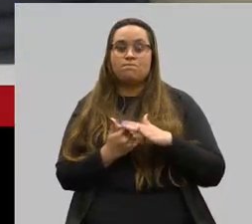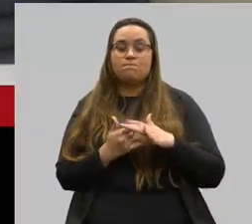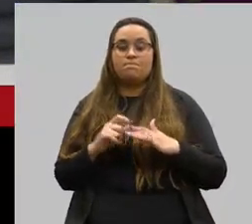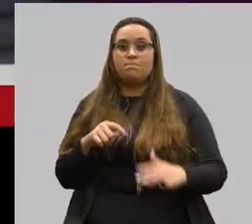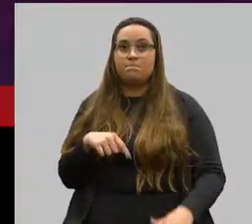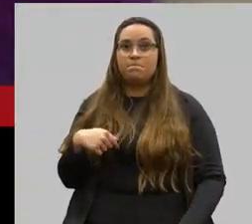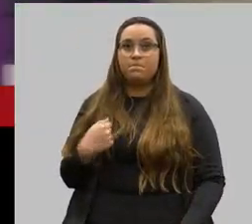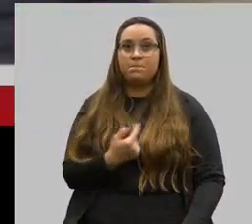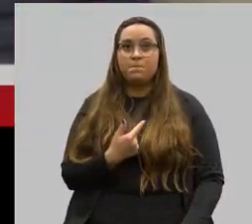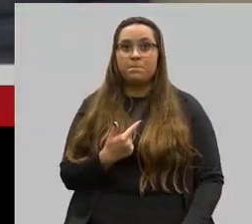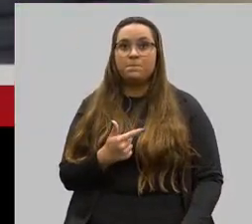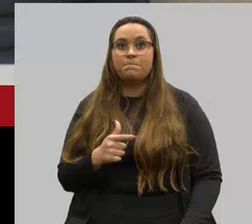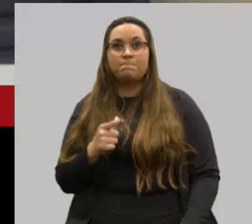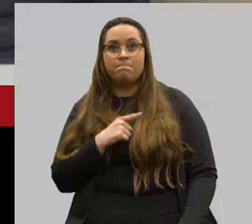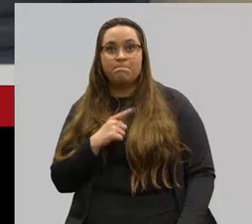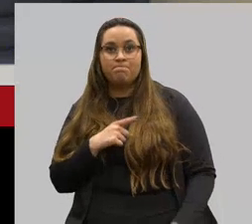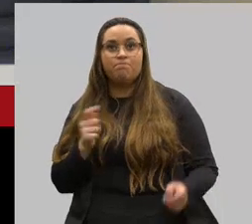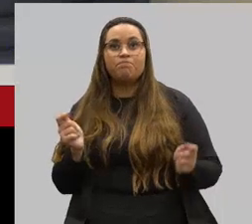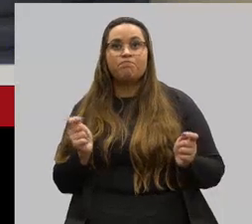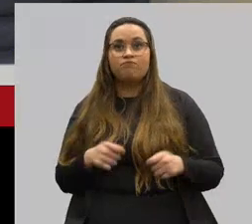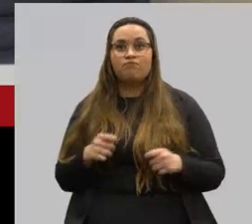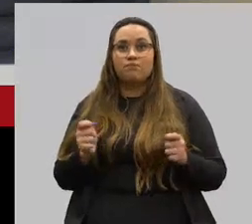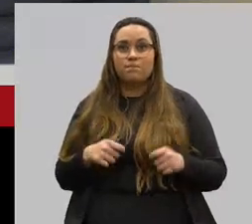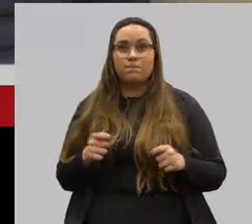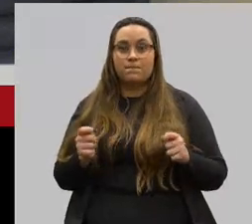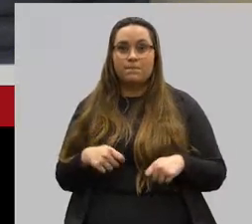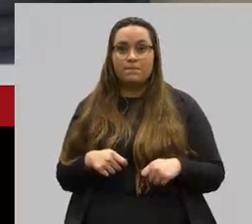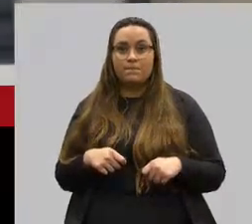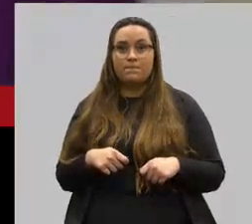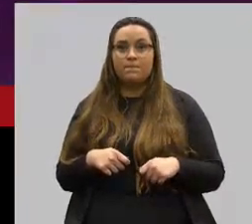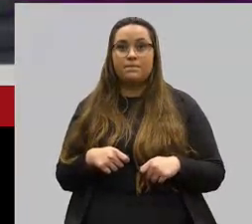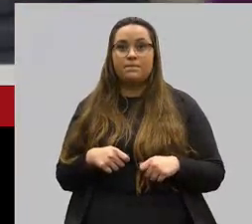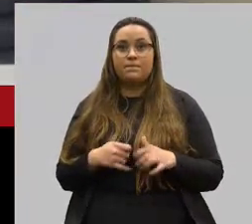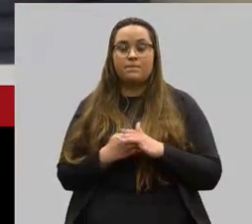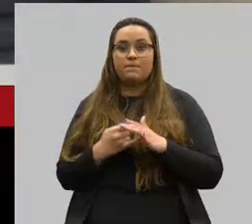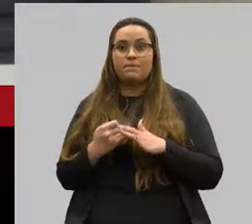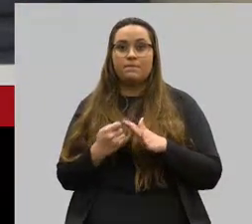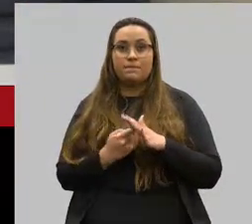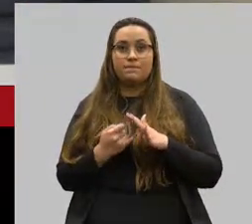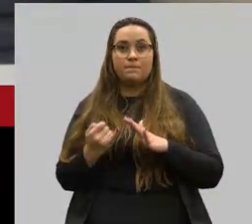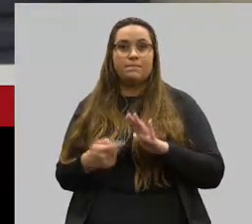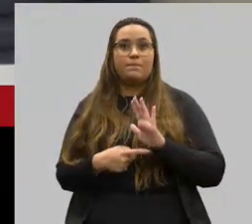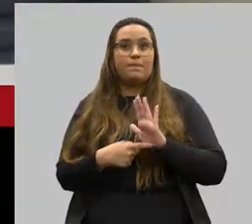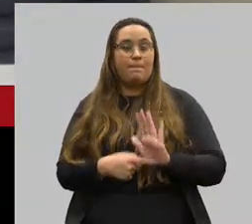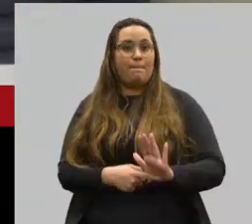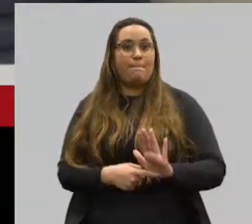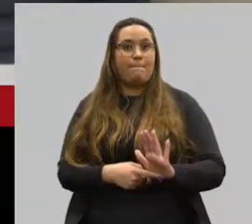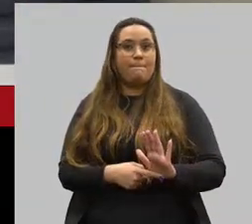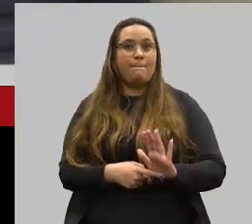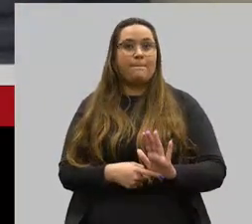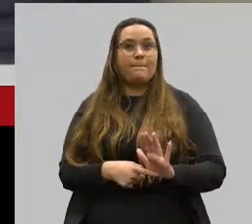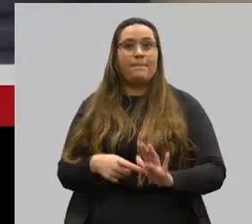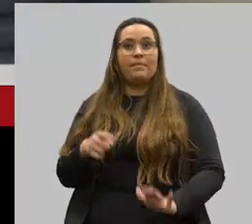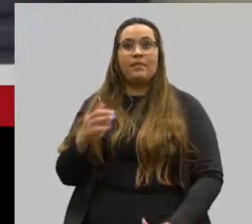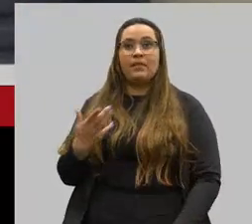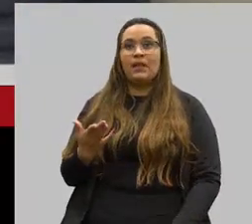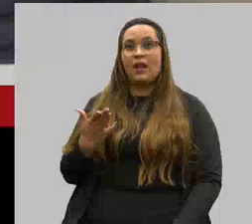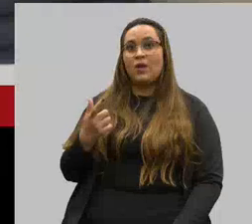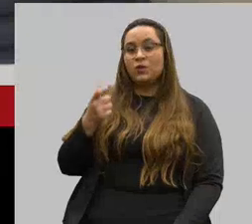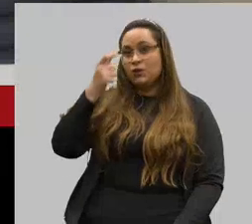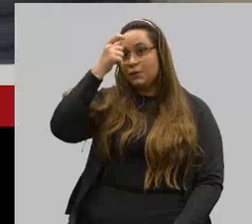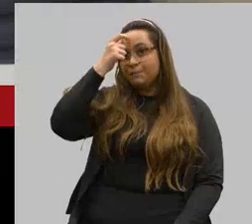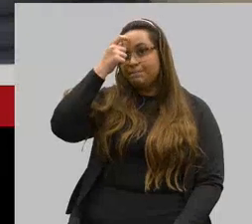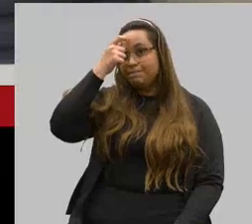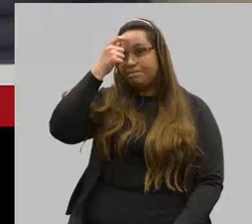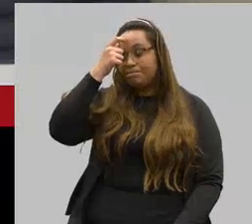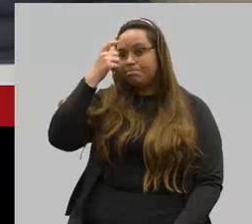eh a possibilidade né de que essas entidades apresentassem pontos de consenso entre elas eh No que